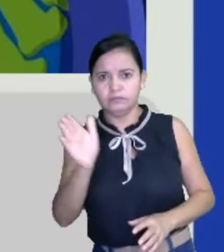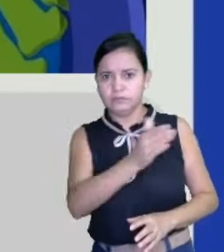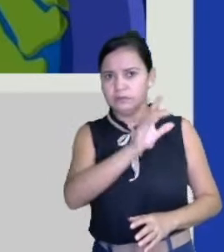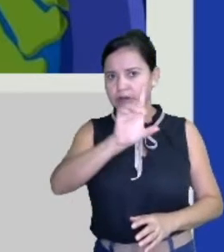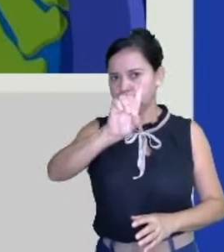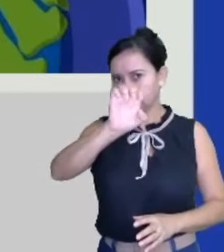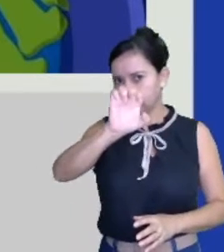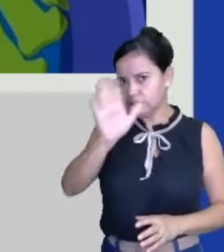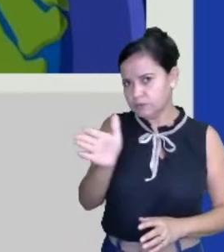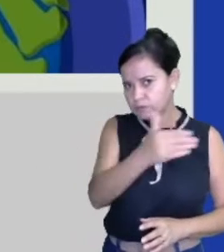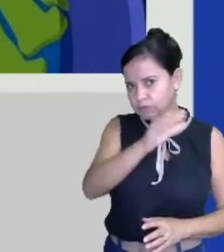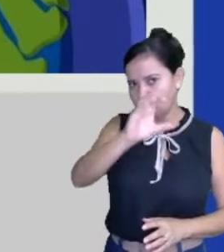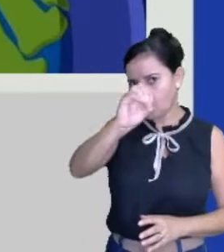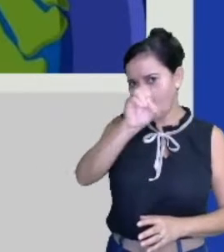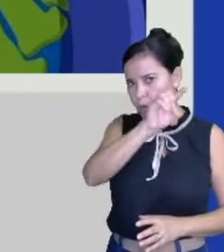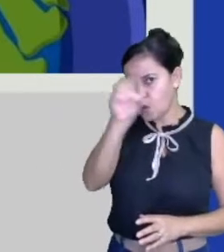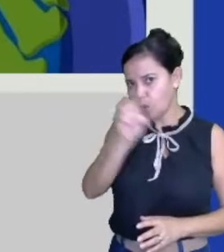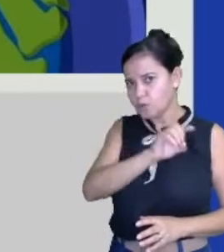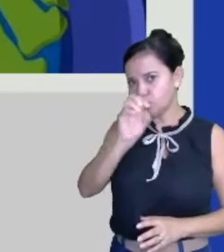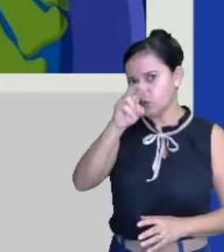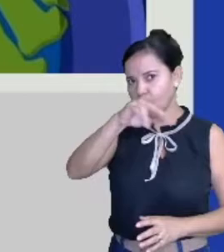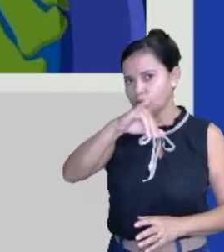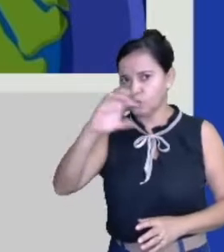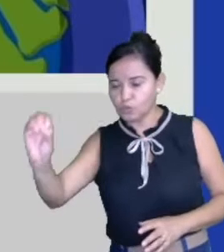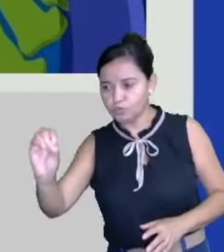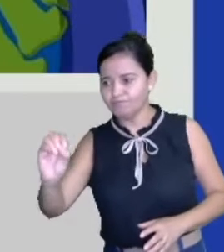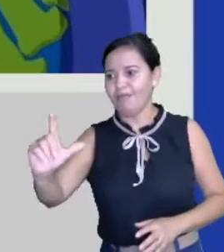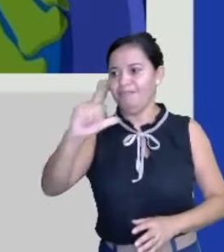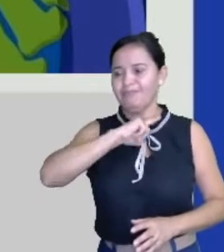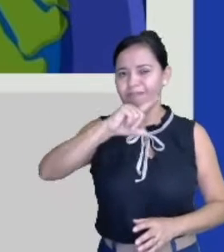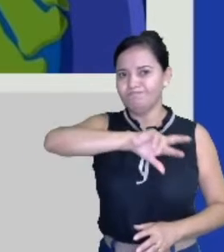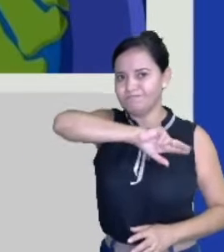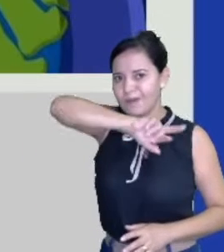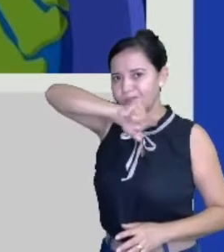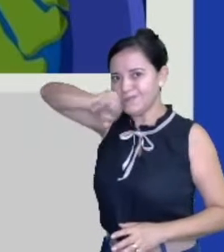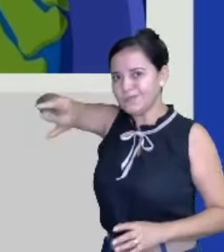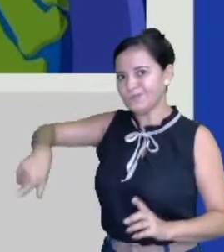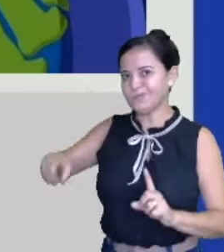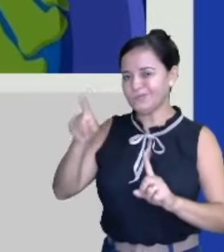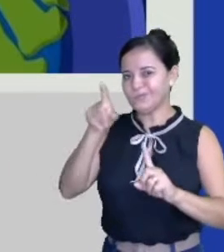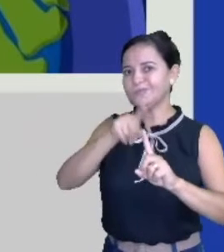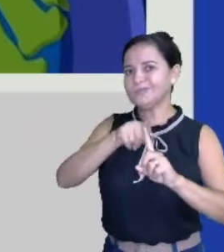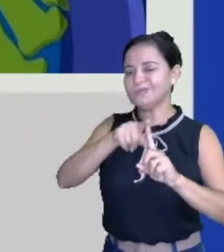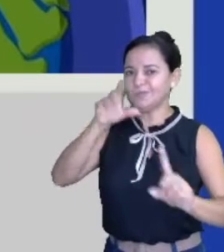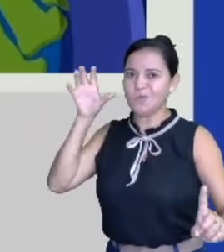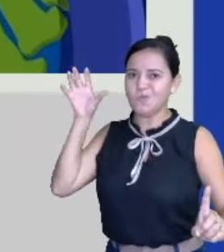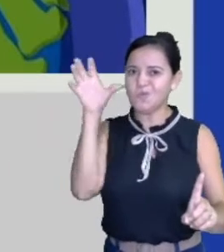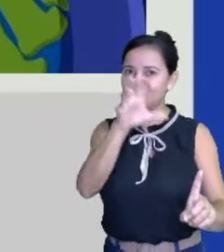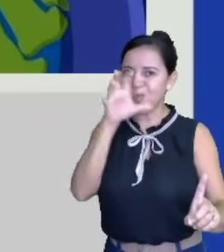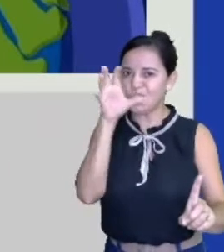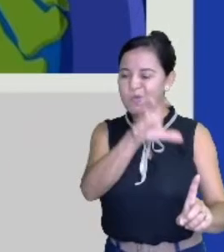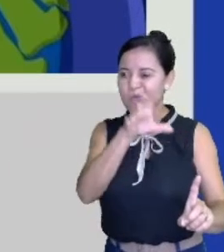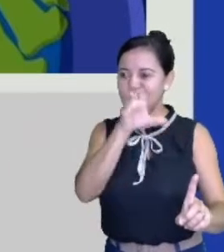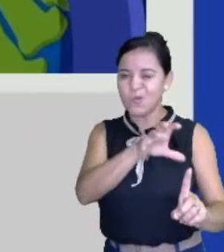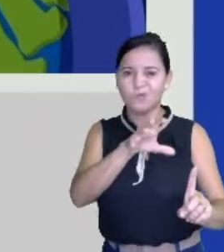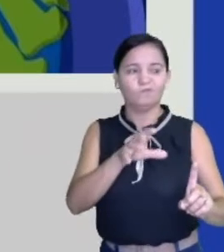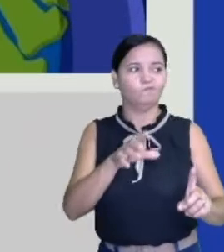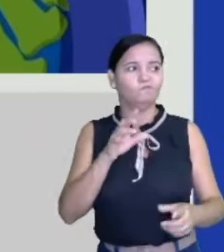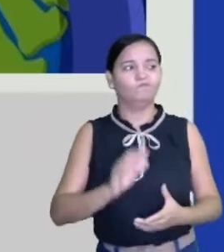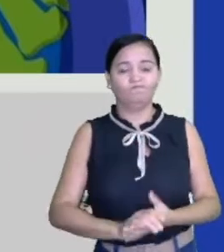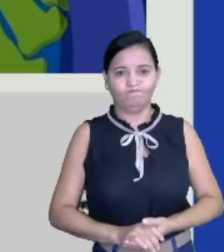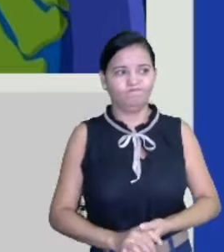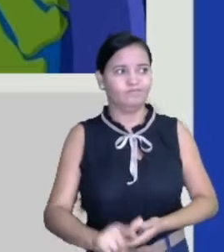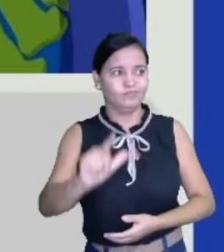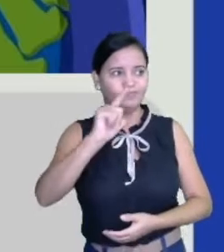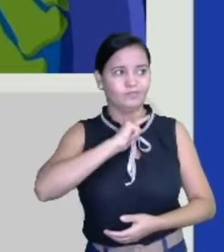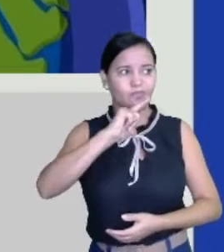contra os efeitos dos raios UVA, UVB e UVC. E eu queria chamar a atenção para vocês, gente, do raio UVA. Porque esse